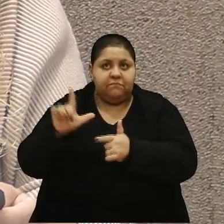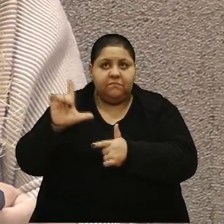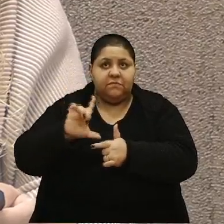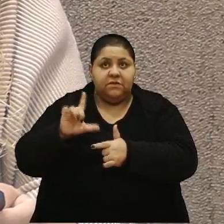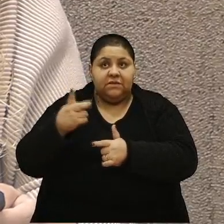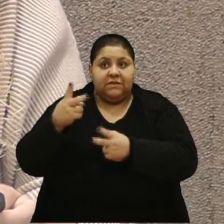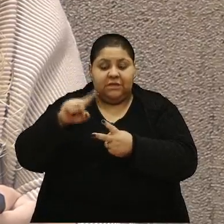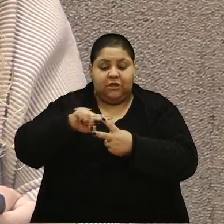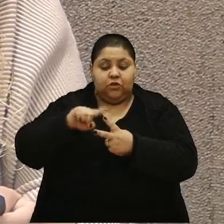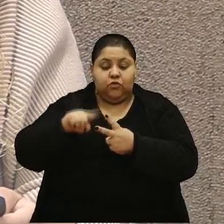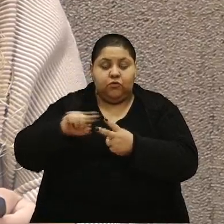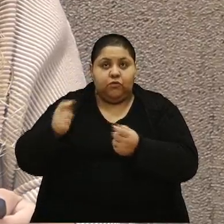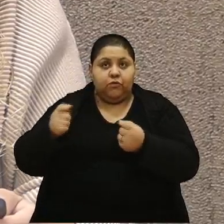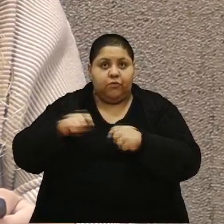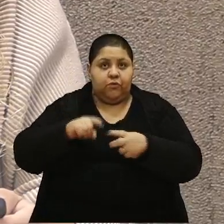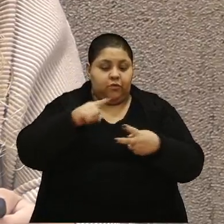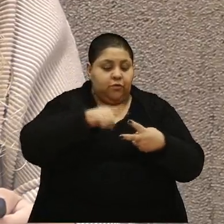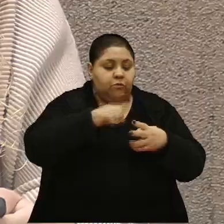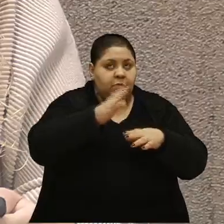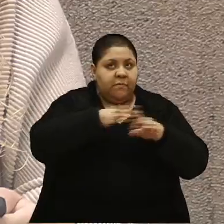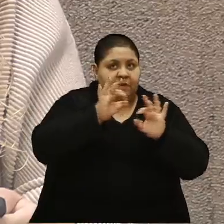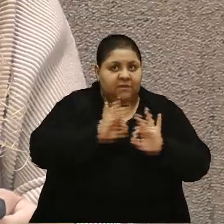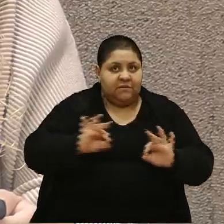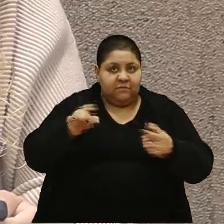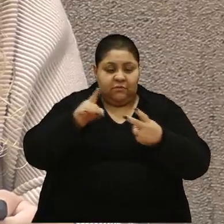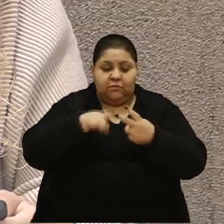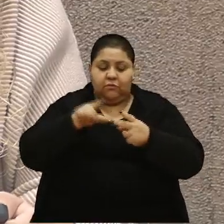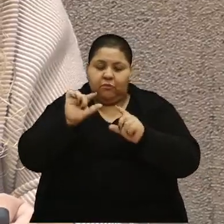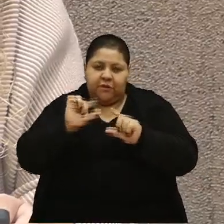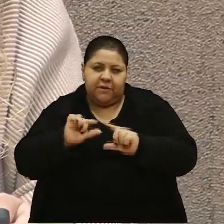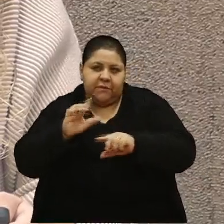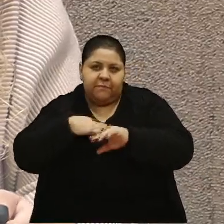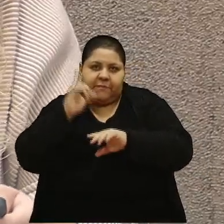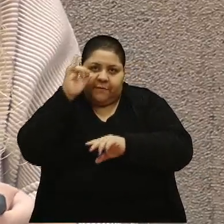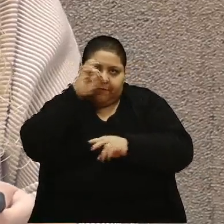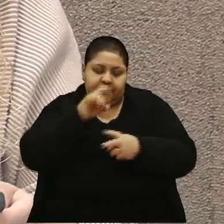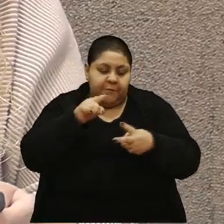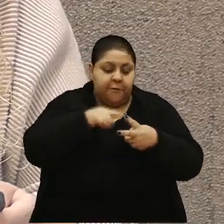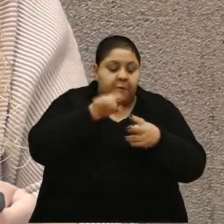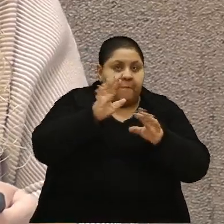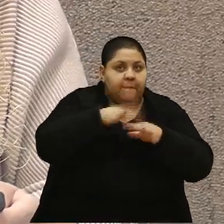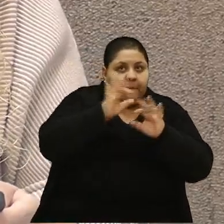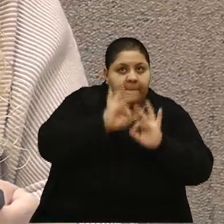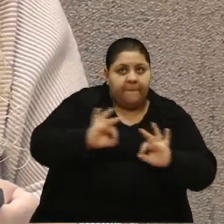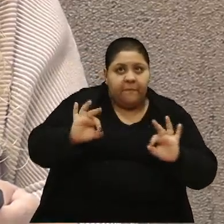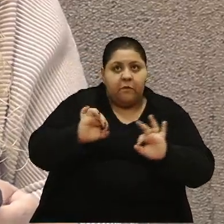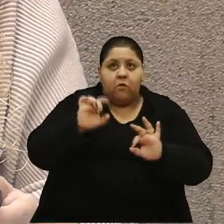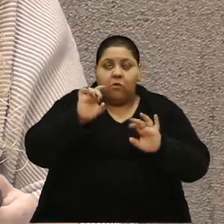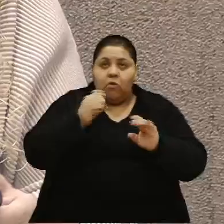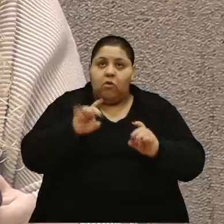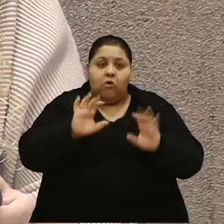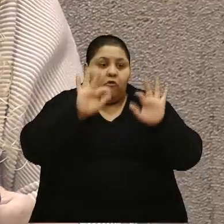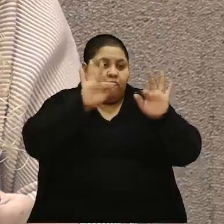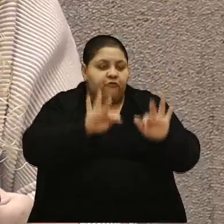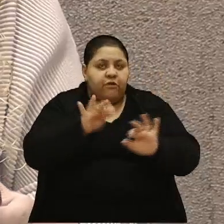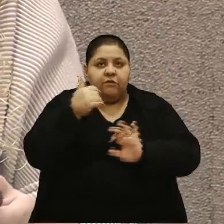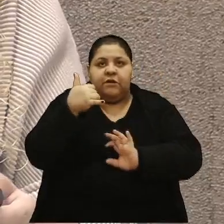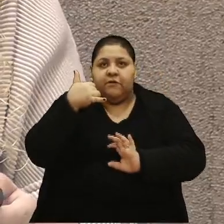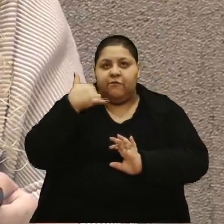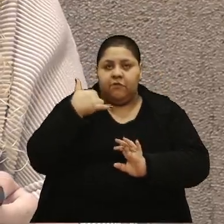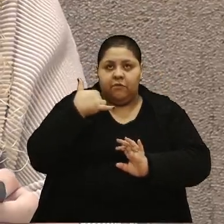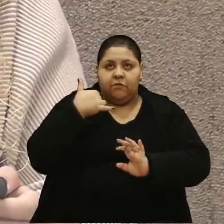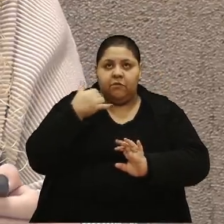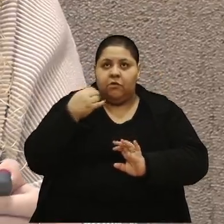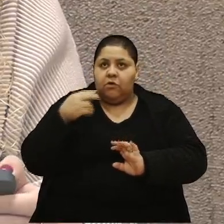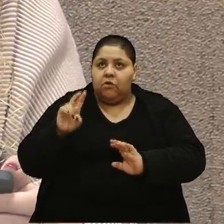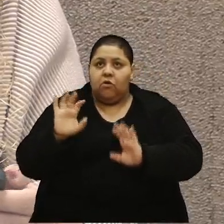2 possibilidades, uma mais simples, uma um pouco mais complicada. A mais simples seria, ou tu elimina o telefone, ou